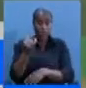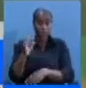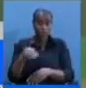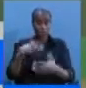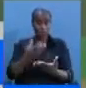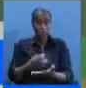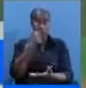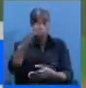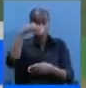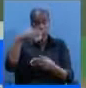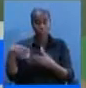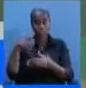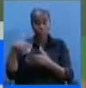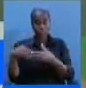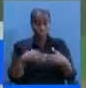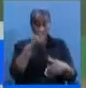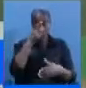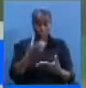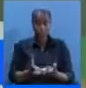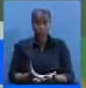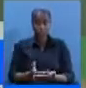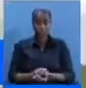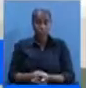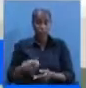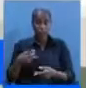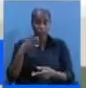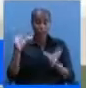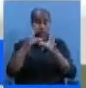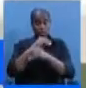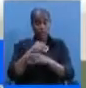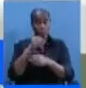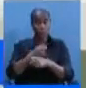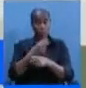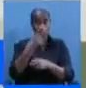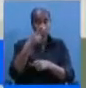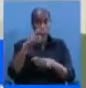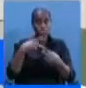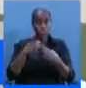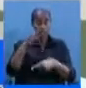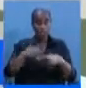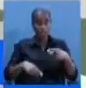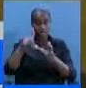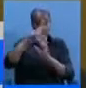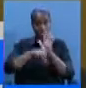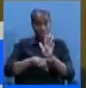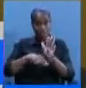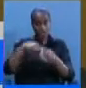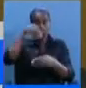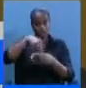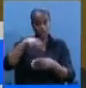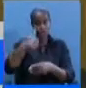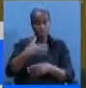e foi reconduzido para mais um mandato dos dois anos em maio a sua lista por seu voto favorável de cerca de